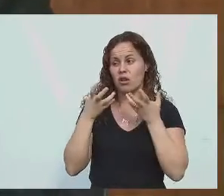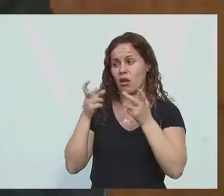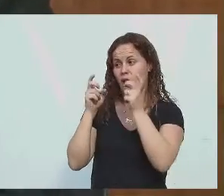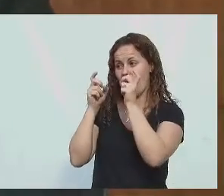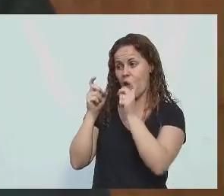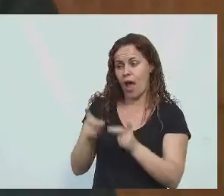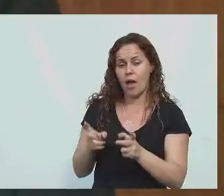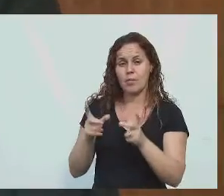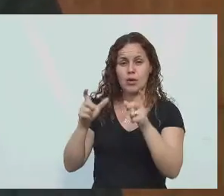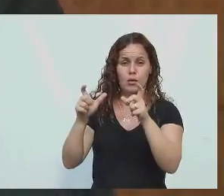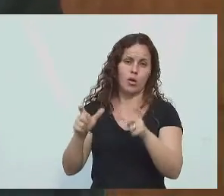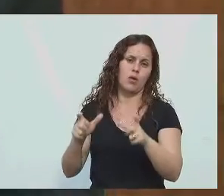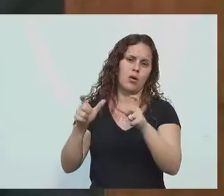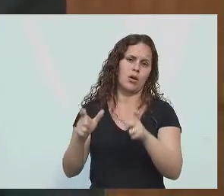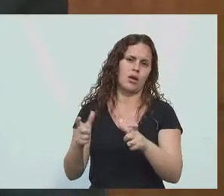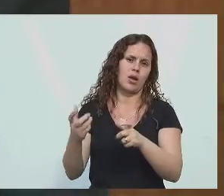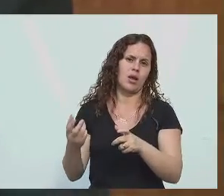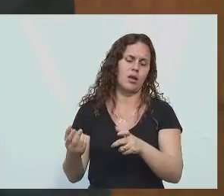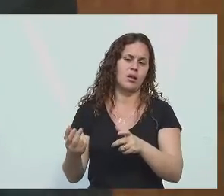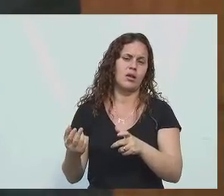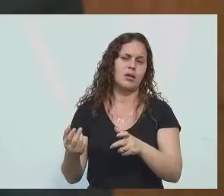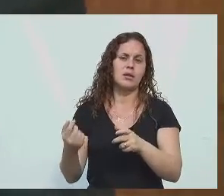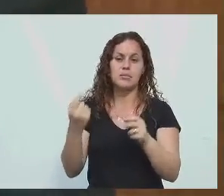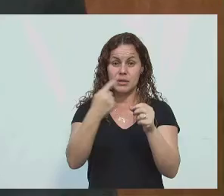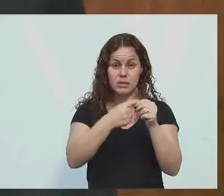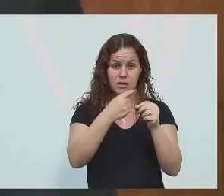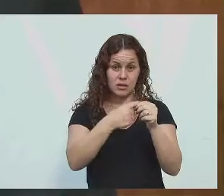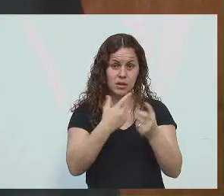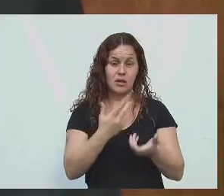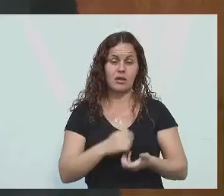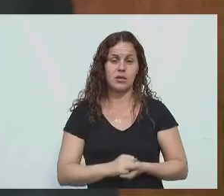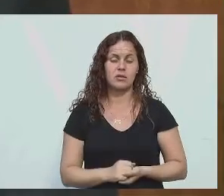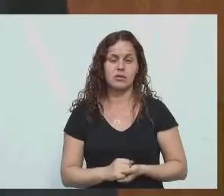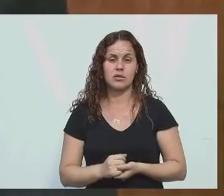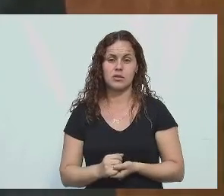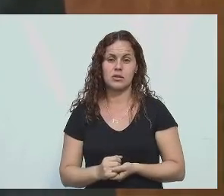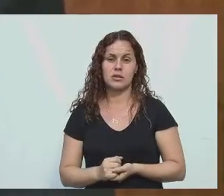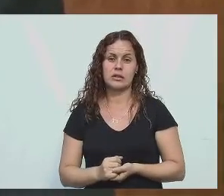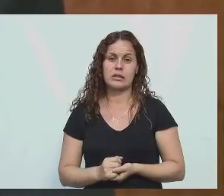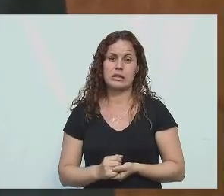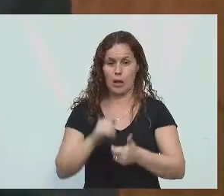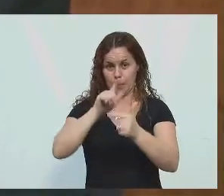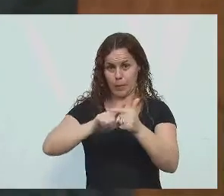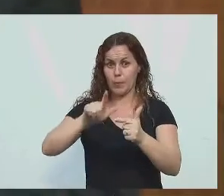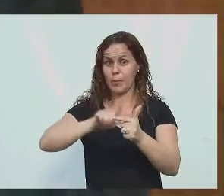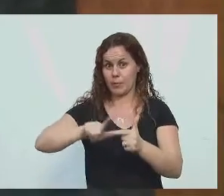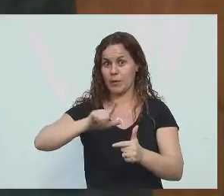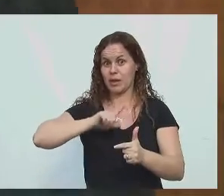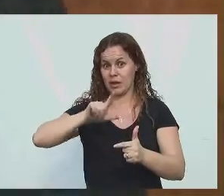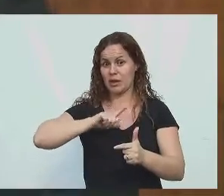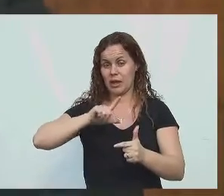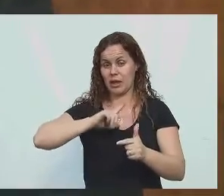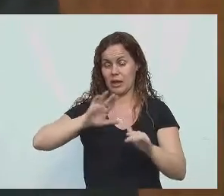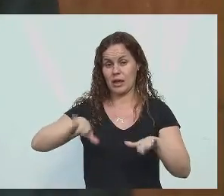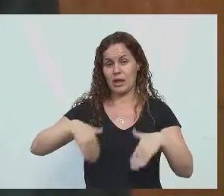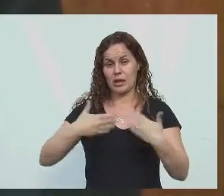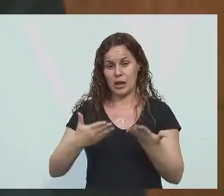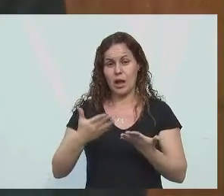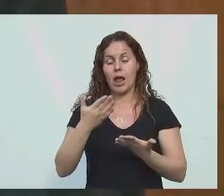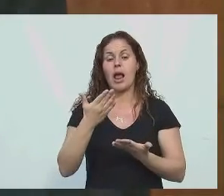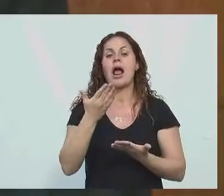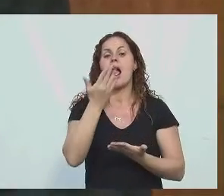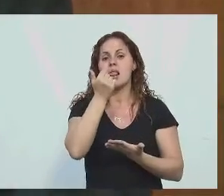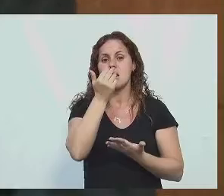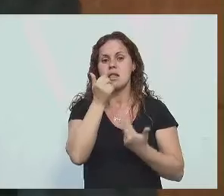aquele local e vir para a cidade, porque ao vir para a cidade gera um outro problema. Além de deixar de produzir os alimentos que a